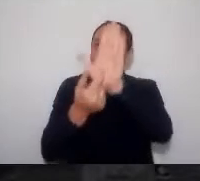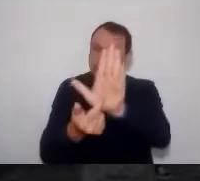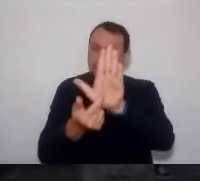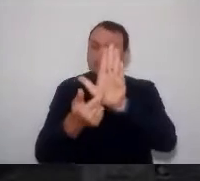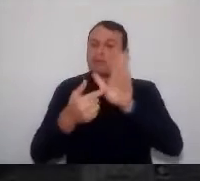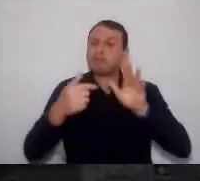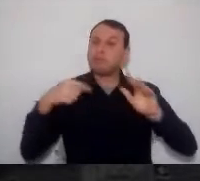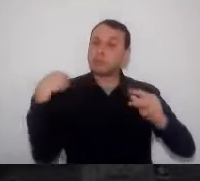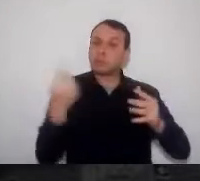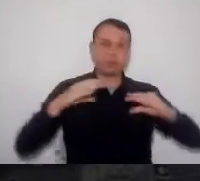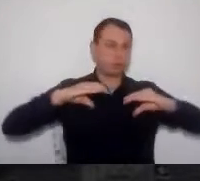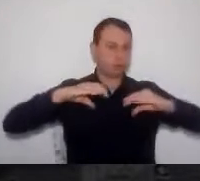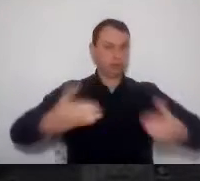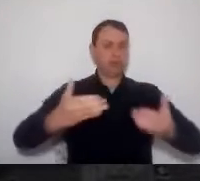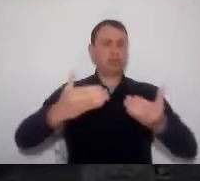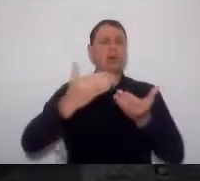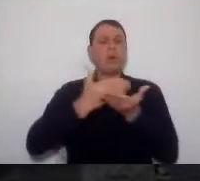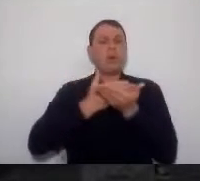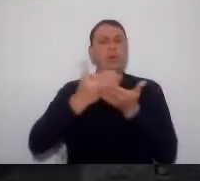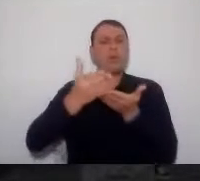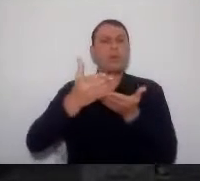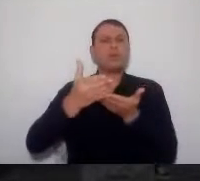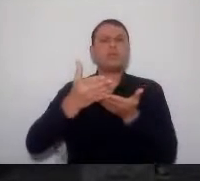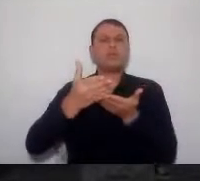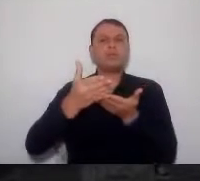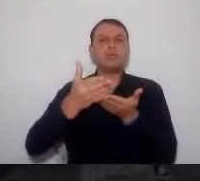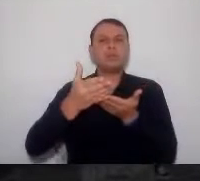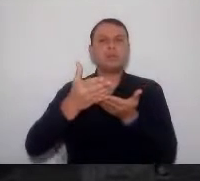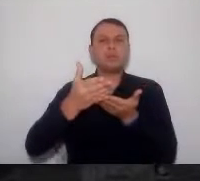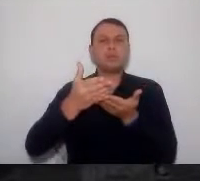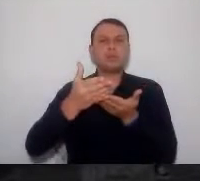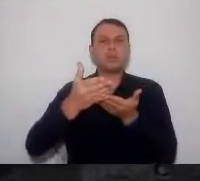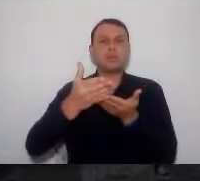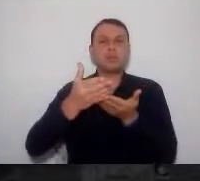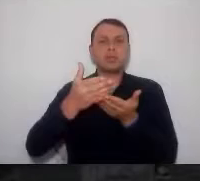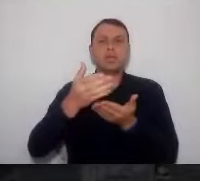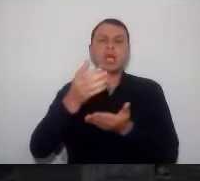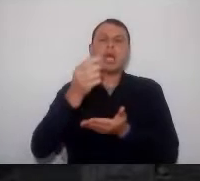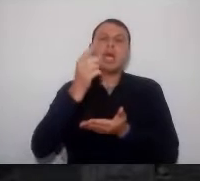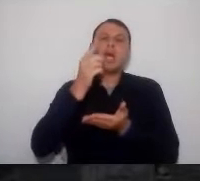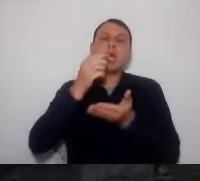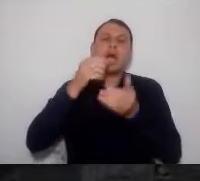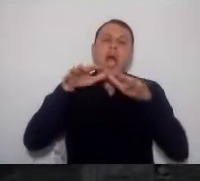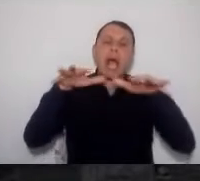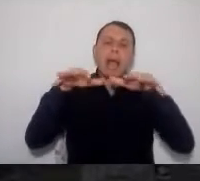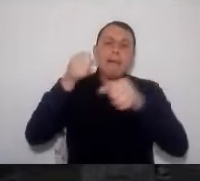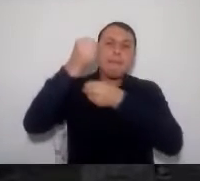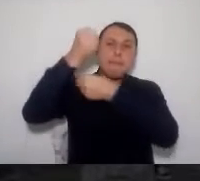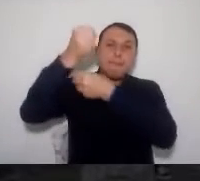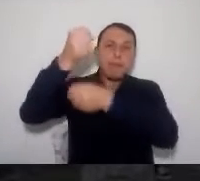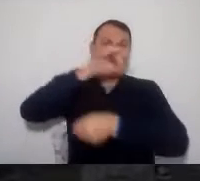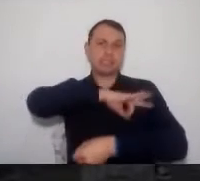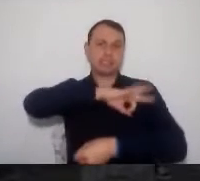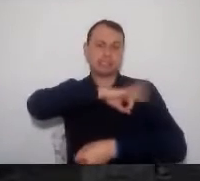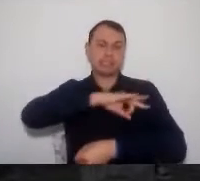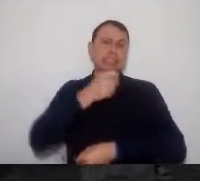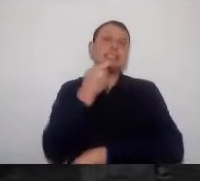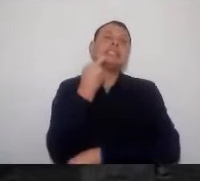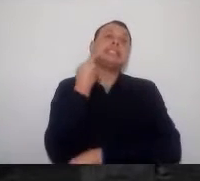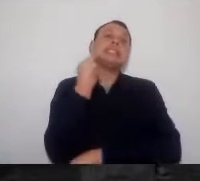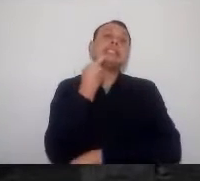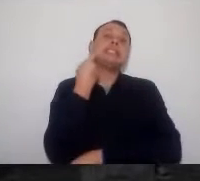nossa campanha salarial numa sexta-feira, 13 de agosto. Isso, mais que